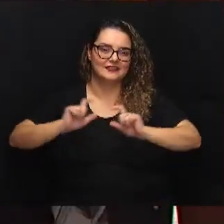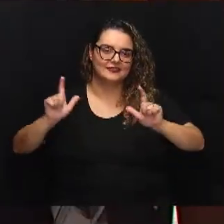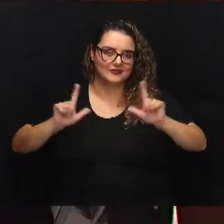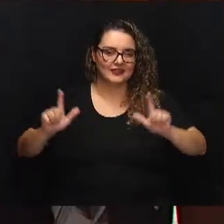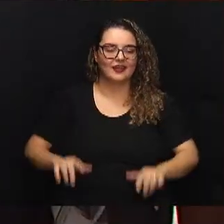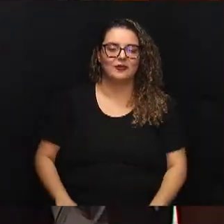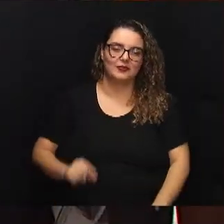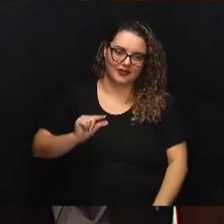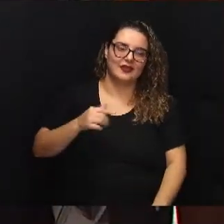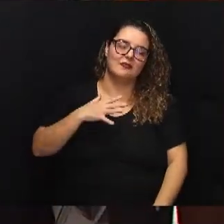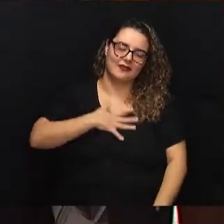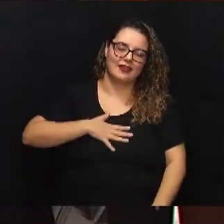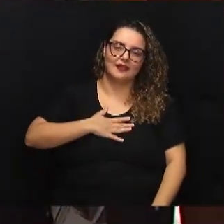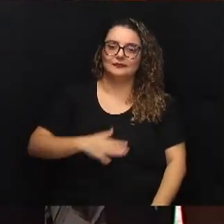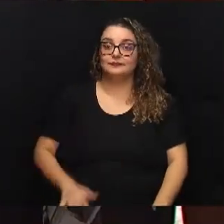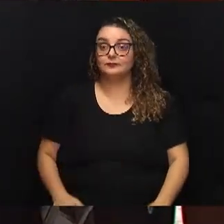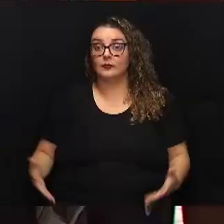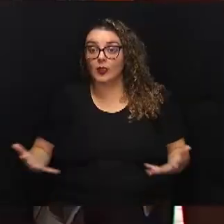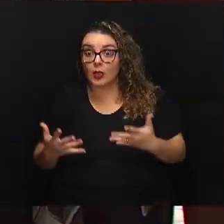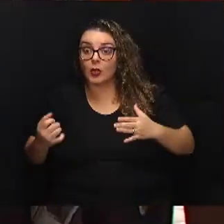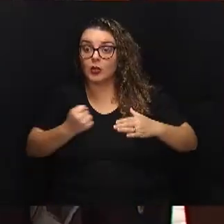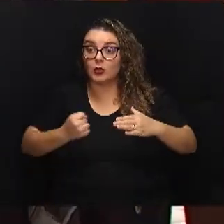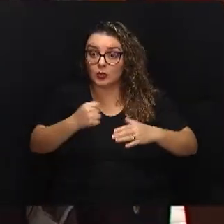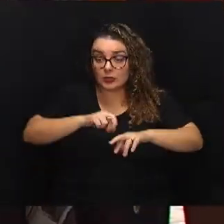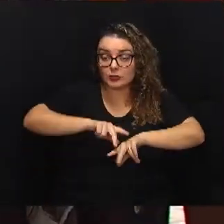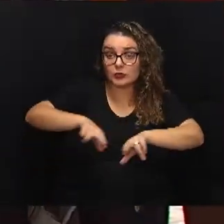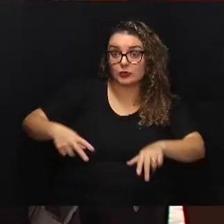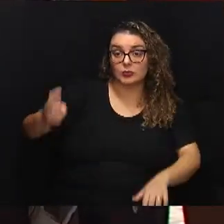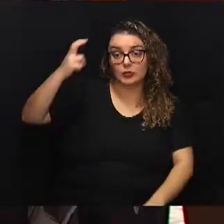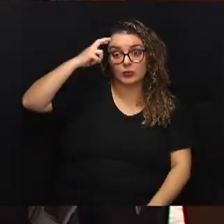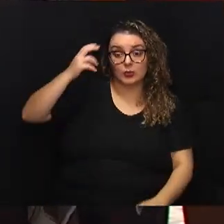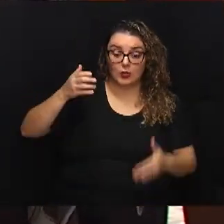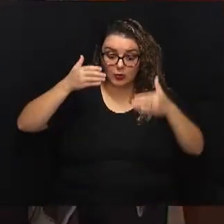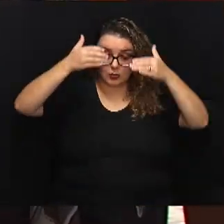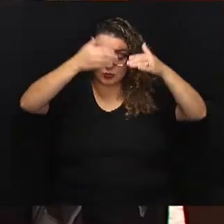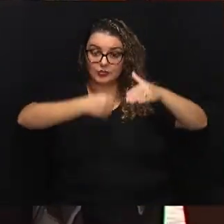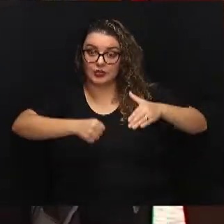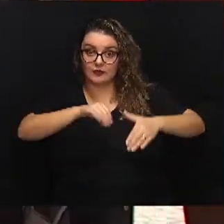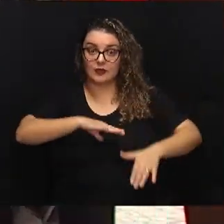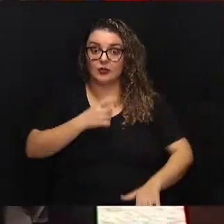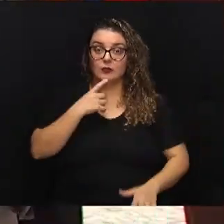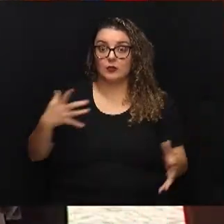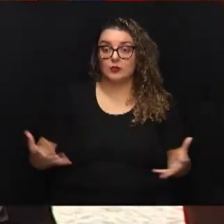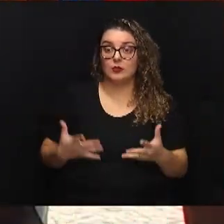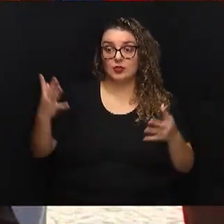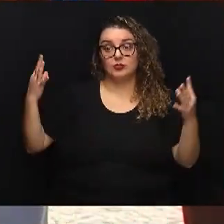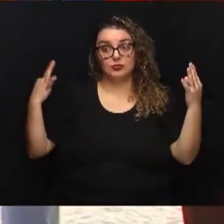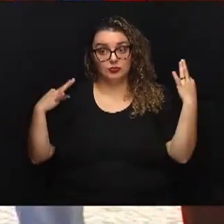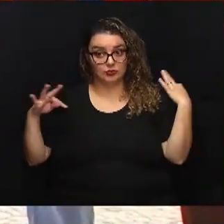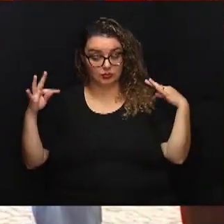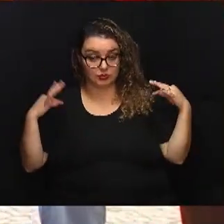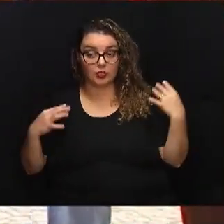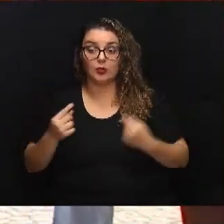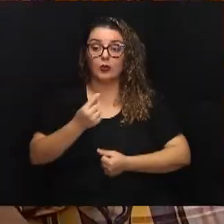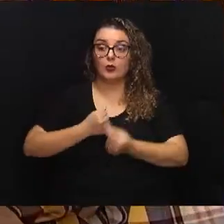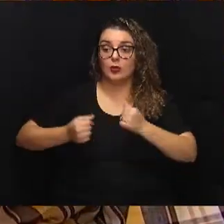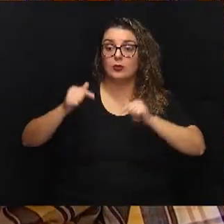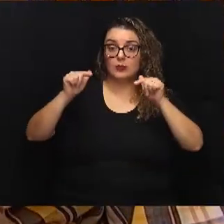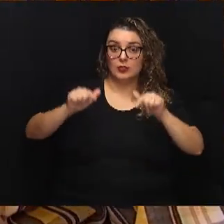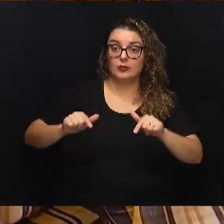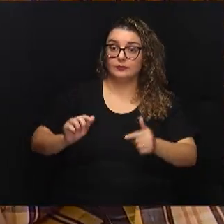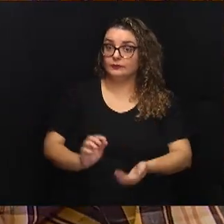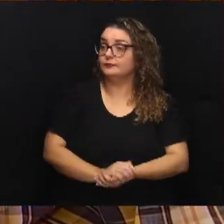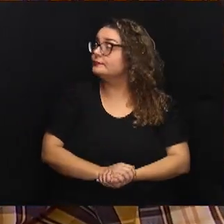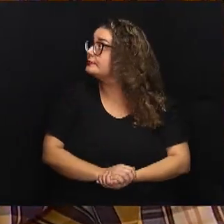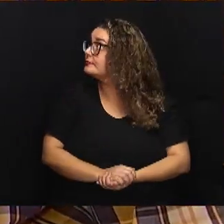de fomentar a gastronomia e a cultura, o Chefs Campinas também promove turismo e economia local.